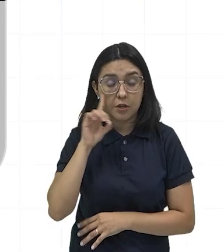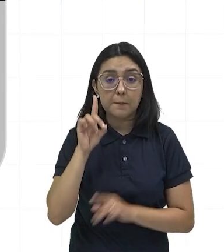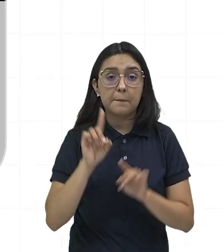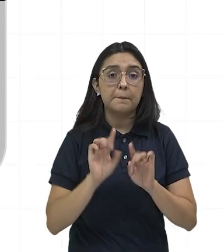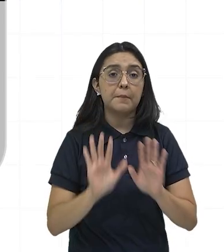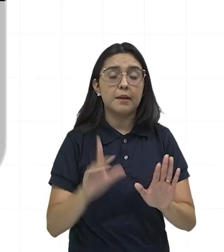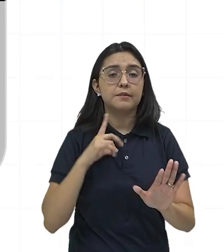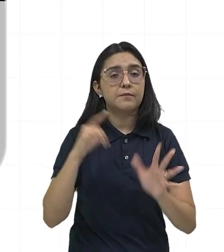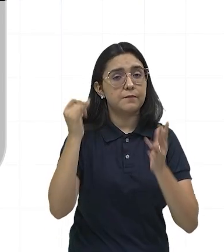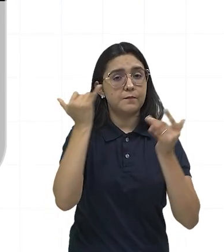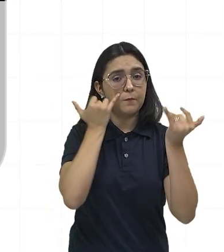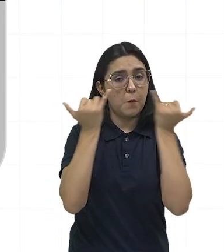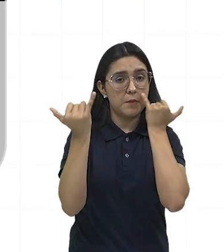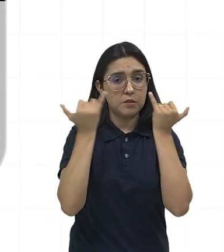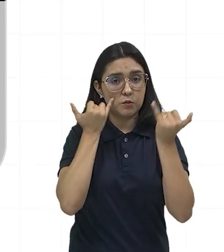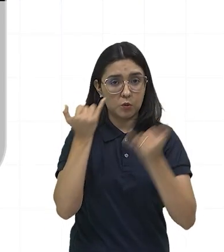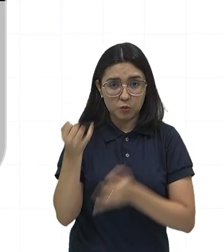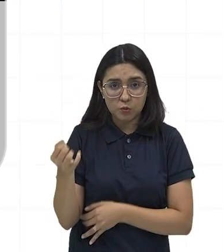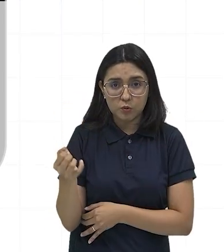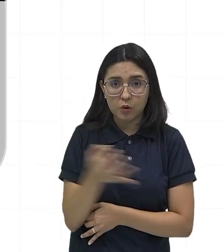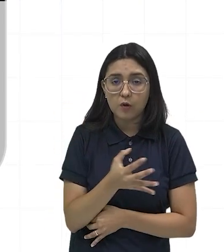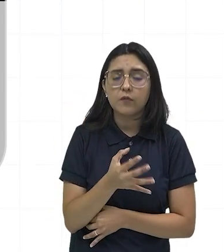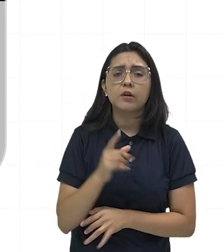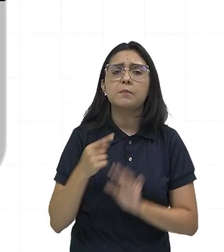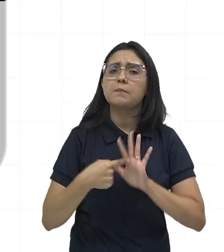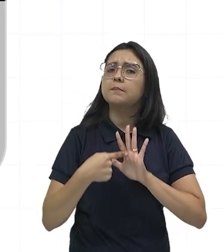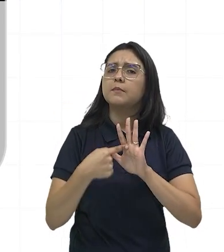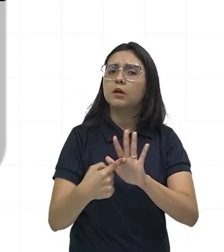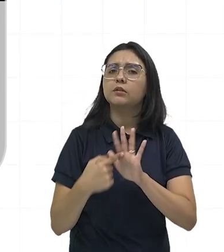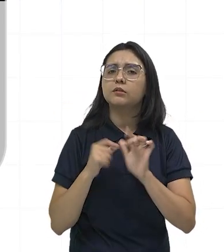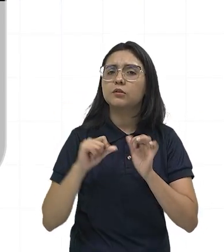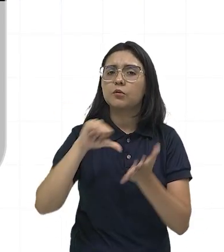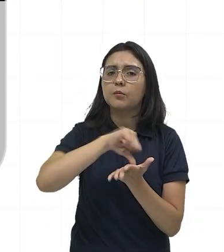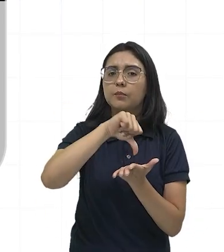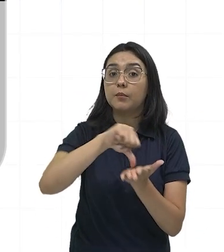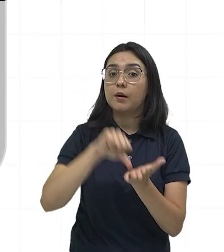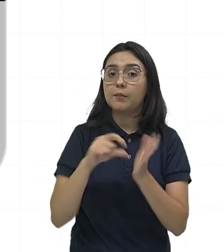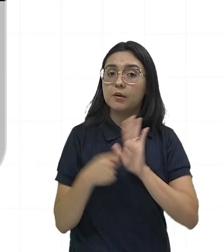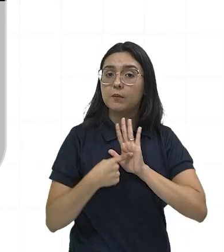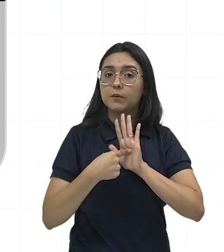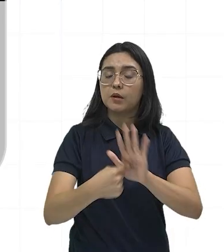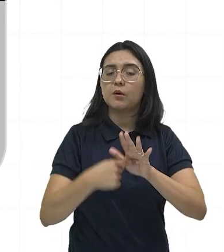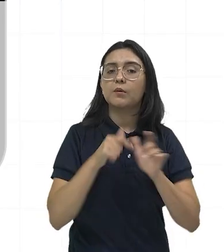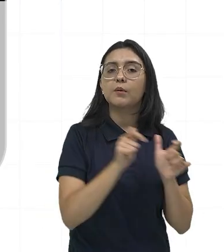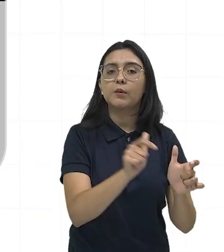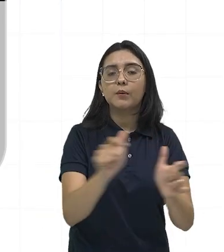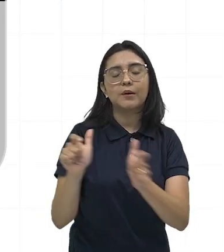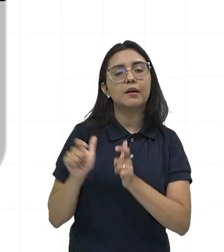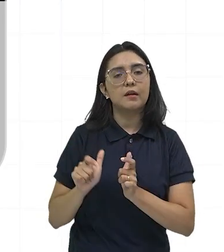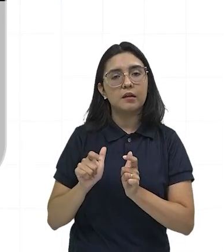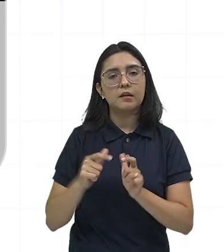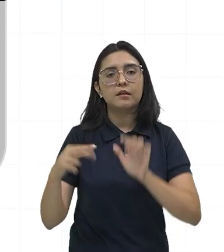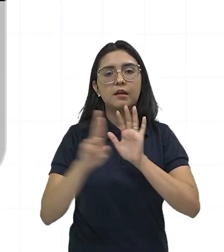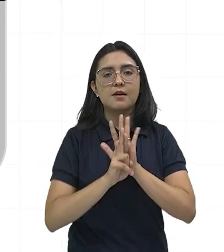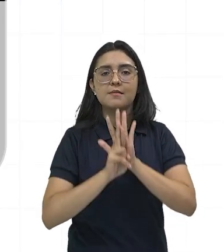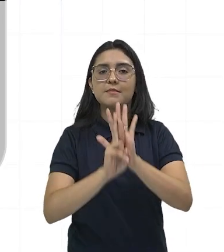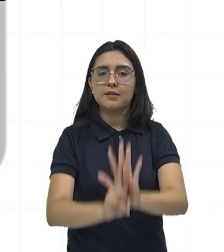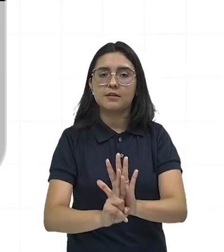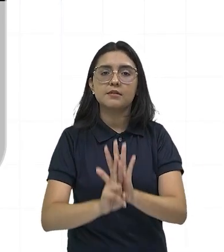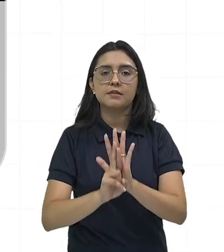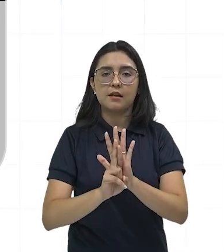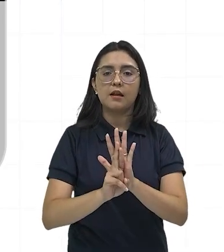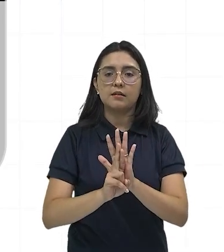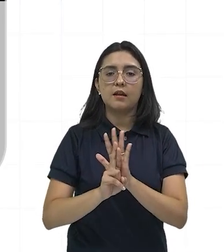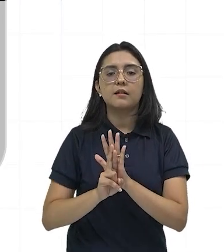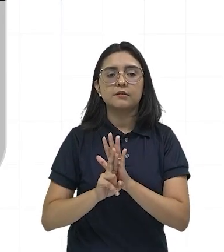são informações recentes que mostram aí no mapa esses locais que estão representados por